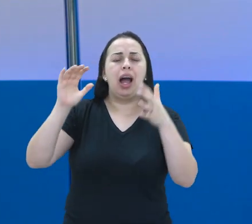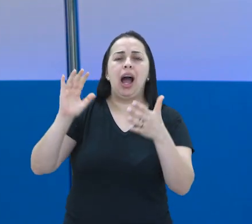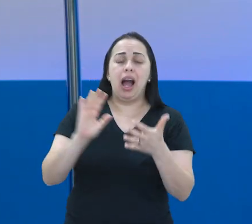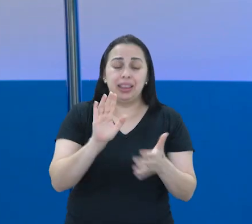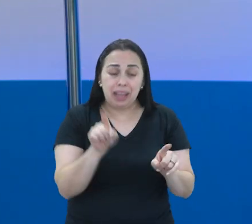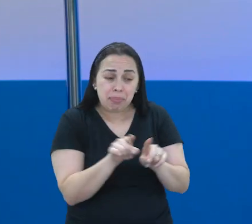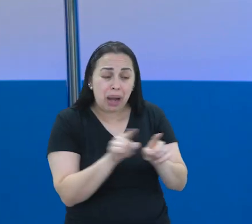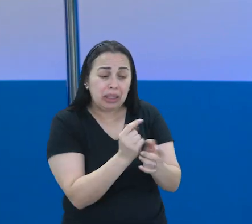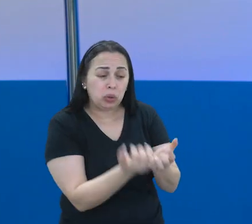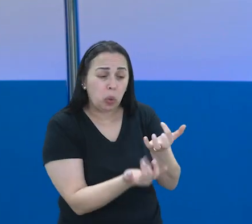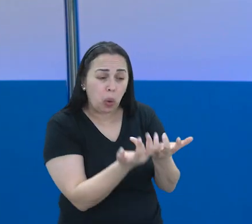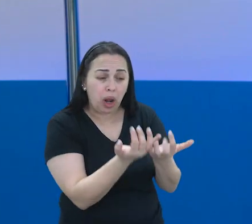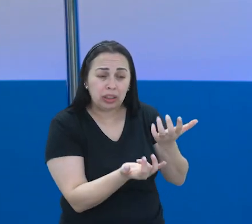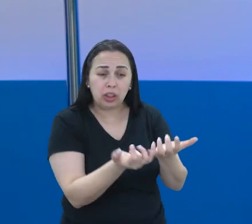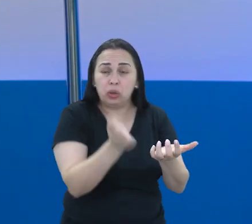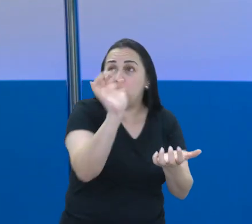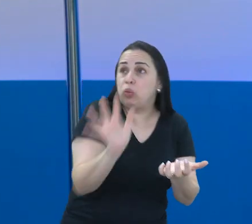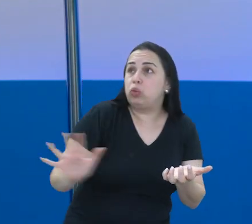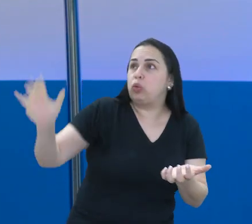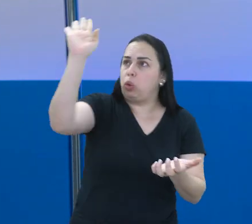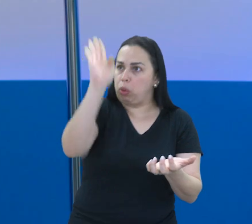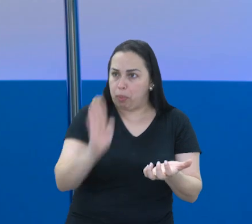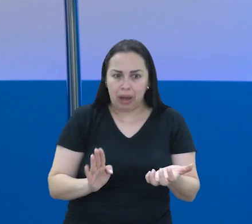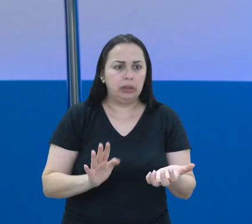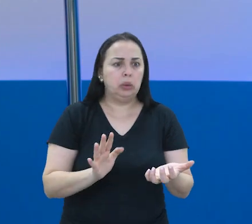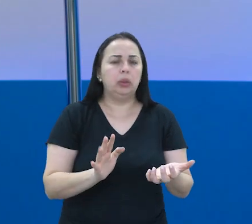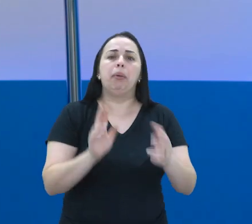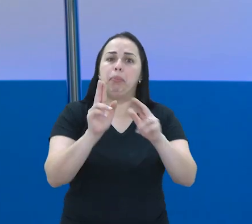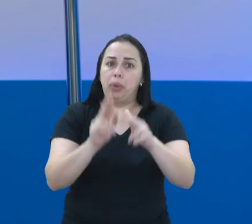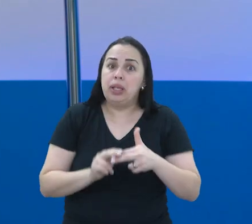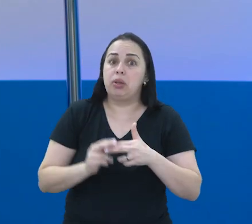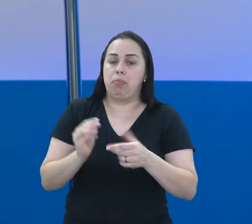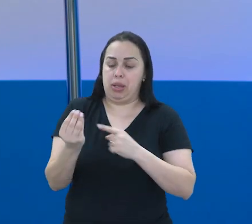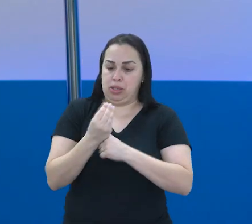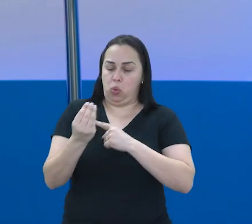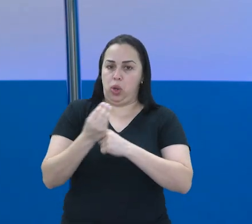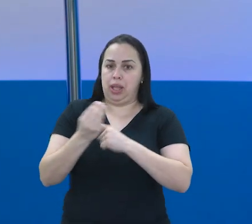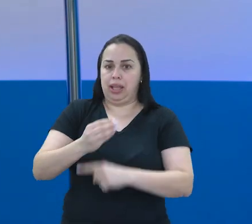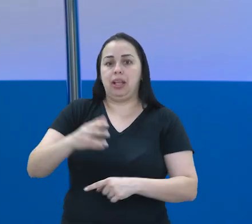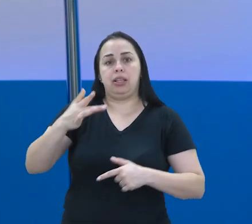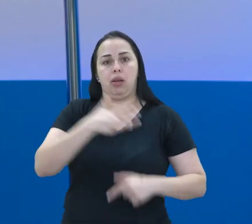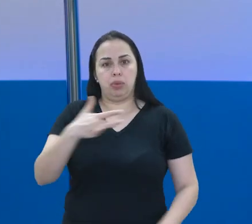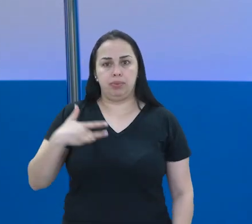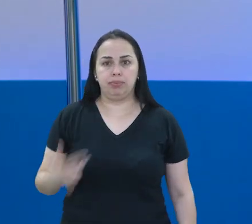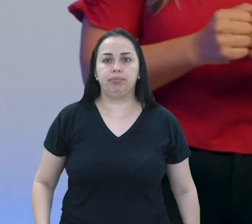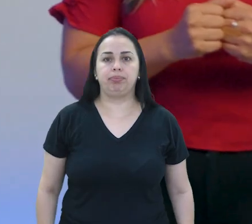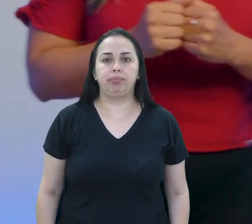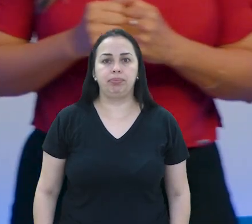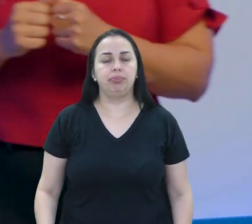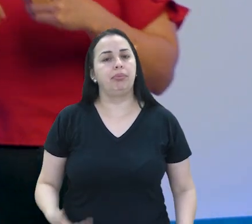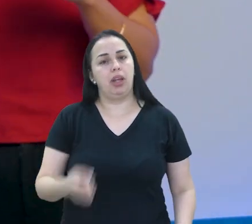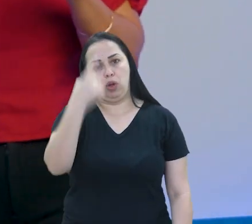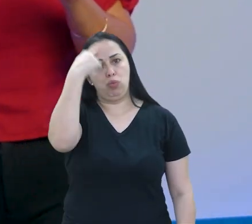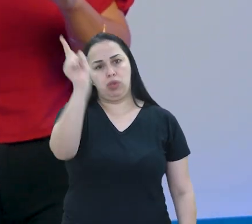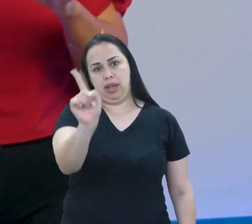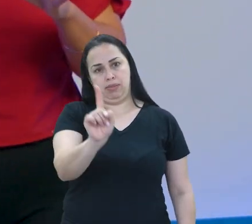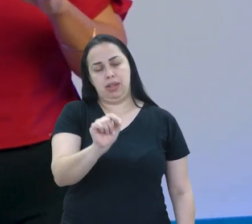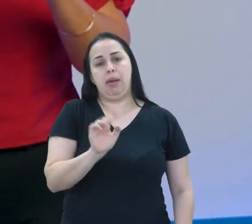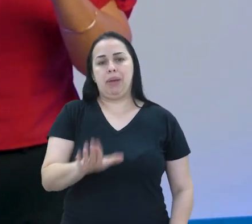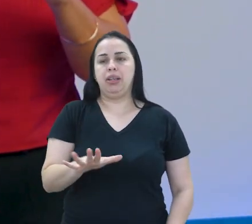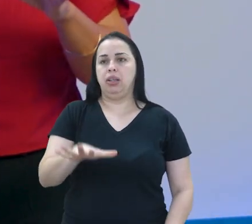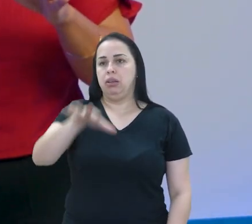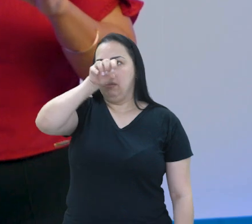de queimadas em várias regiões do país exige ainda mais cuidados com a saúde. Eu não sei você,